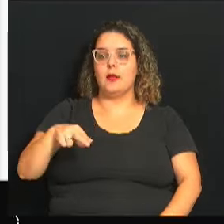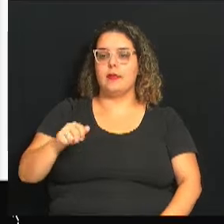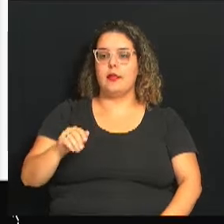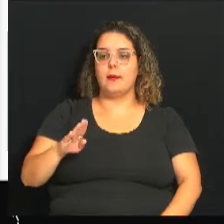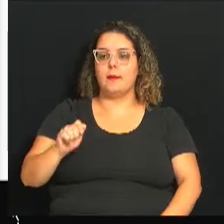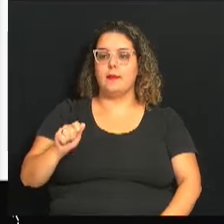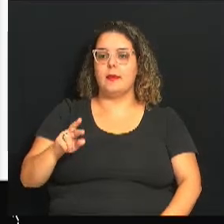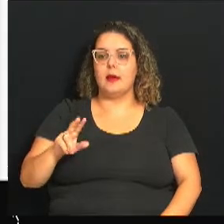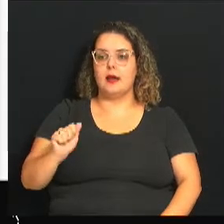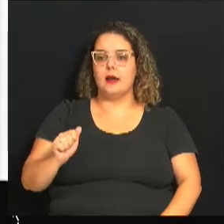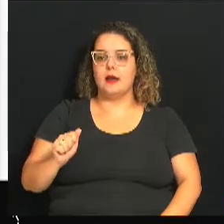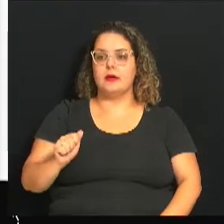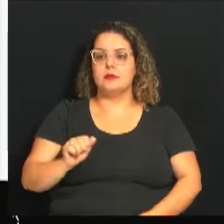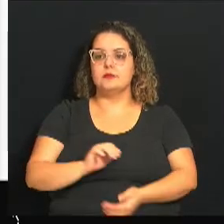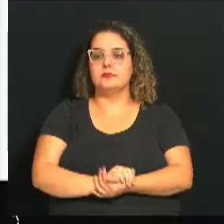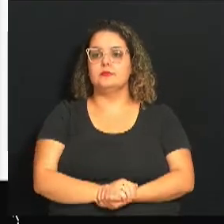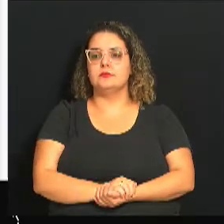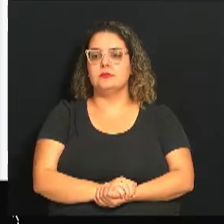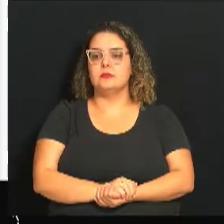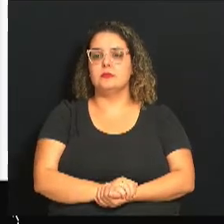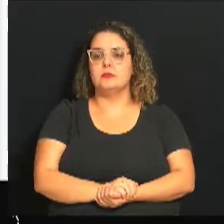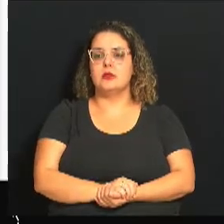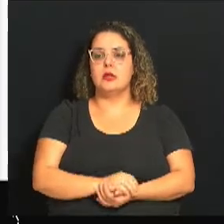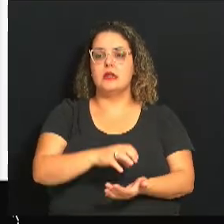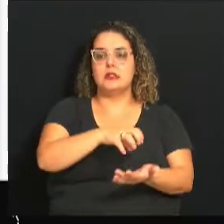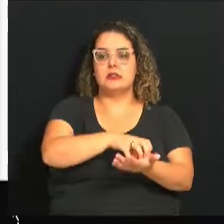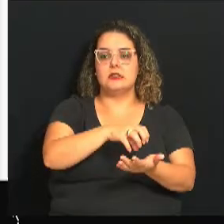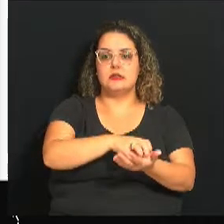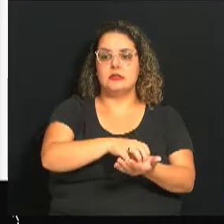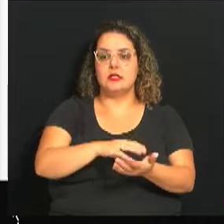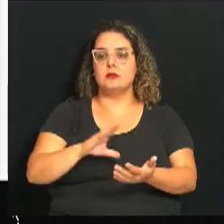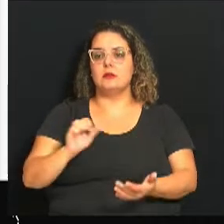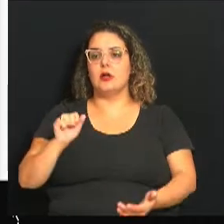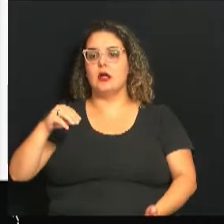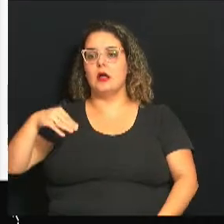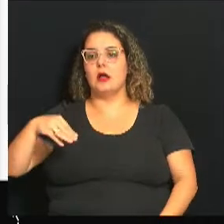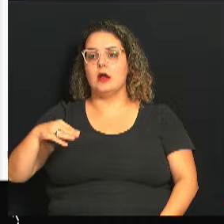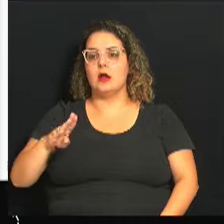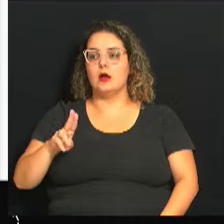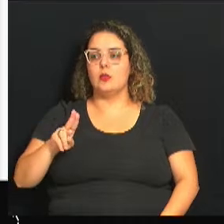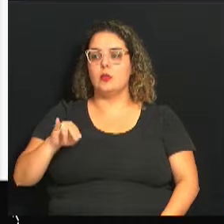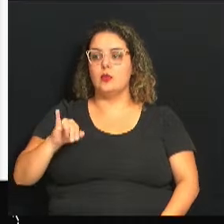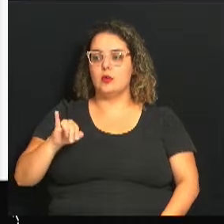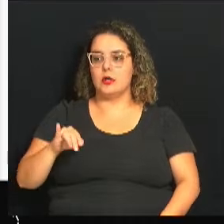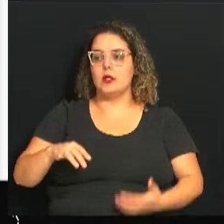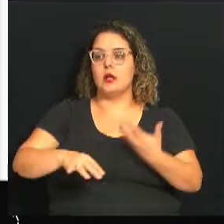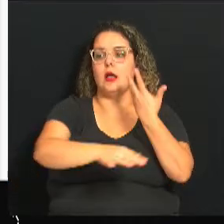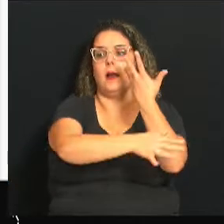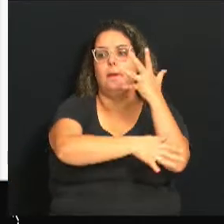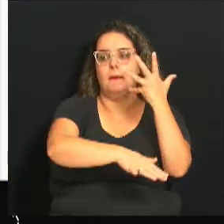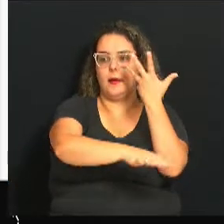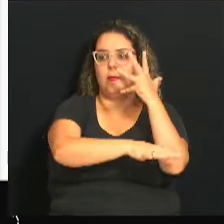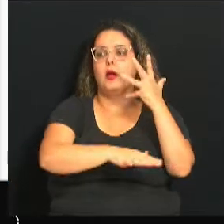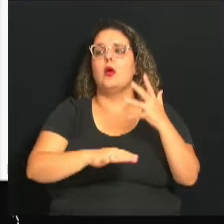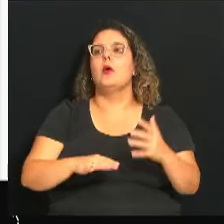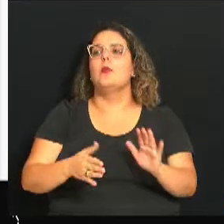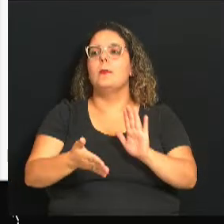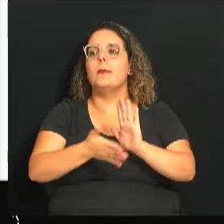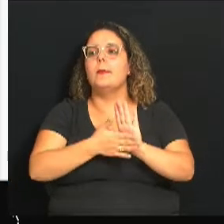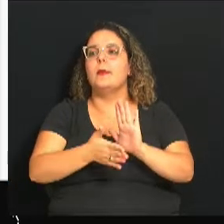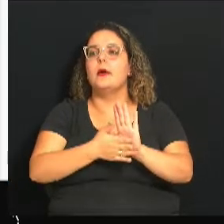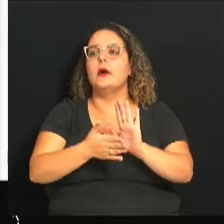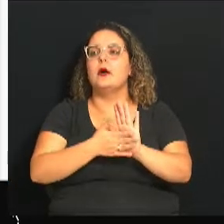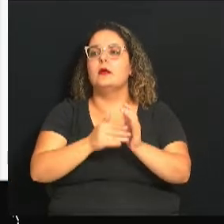centro Cambuí e centro Bosque, que aí tem muitas áreas de praça que a gente poderia estar propondo uma